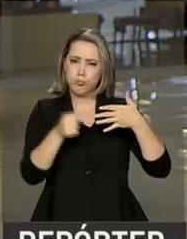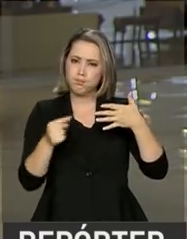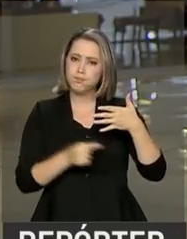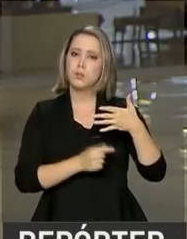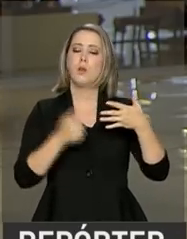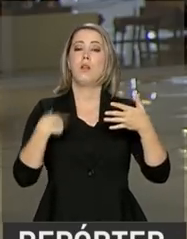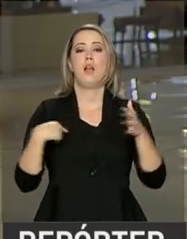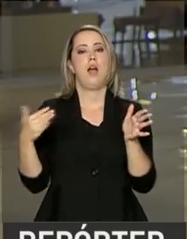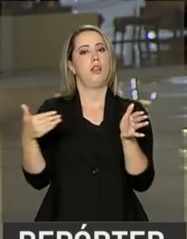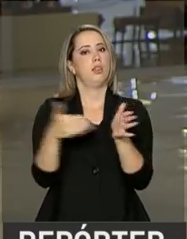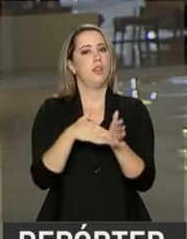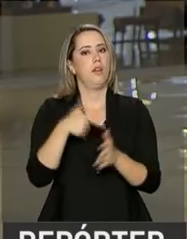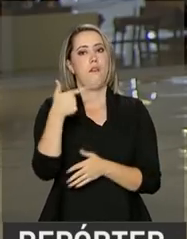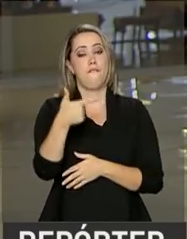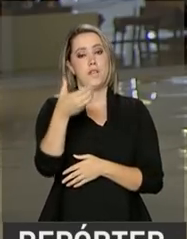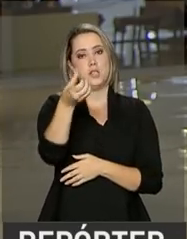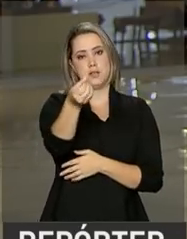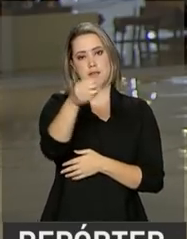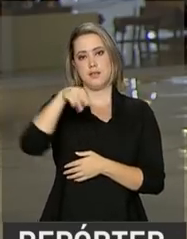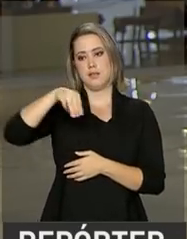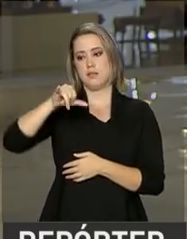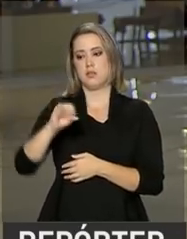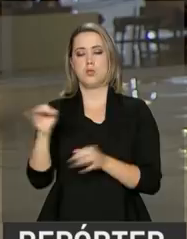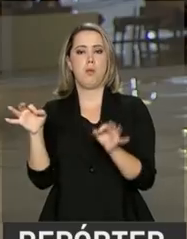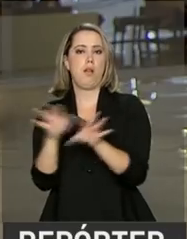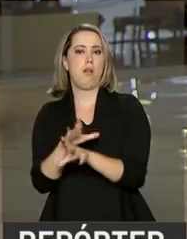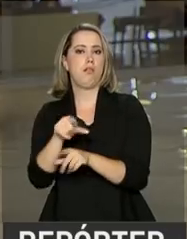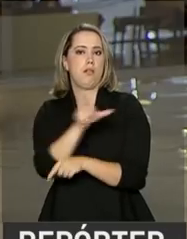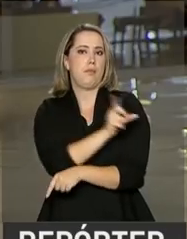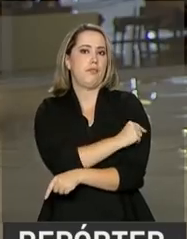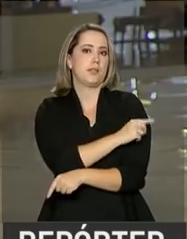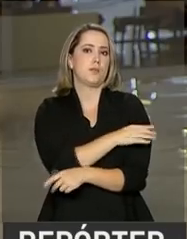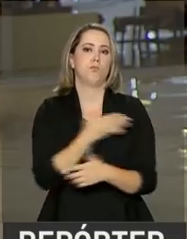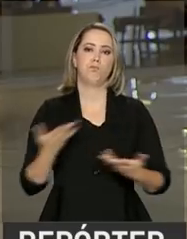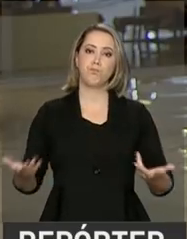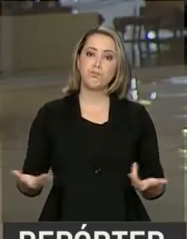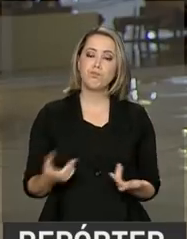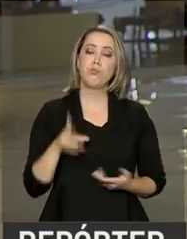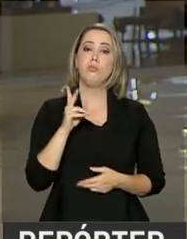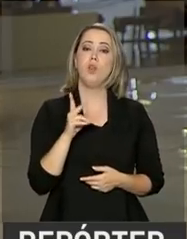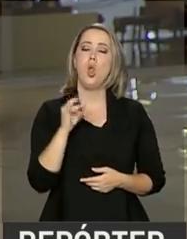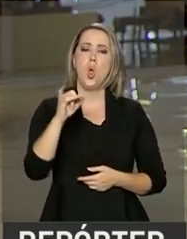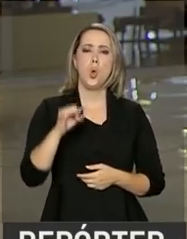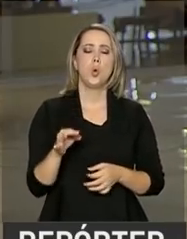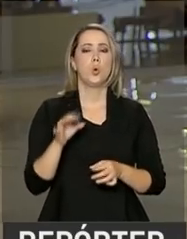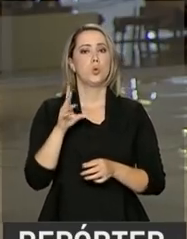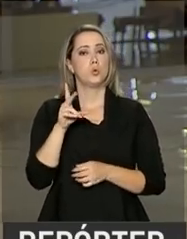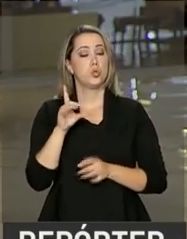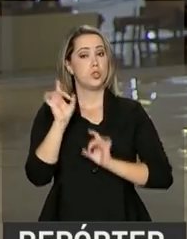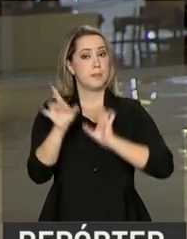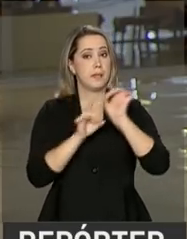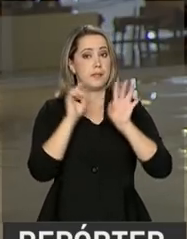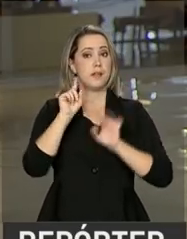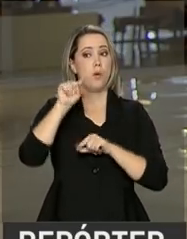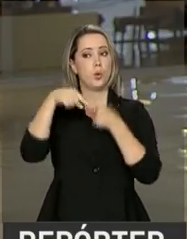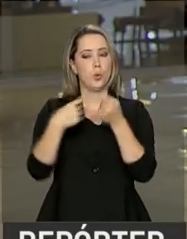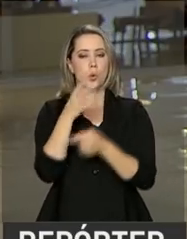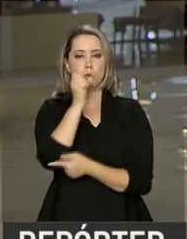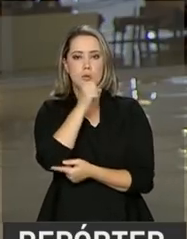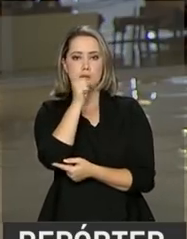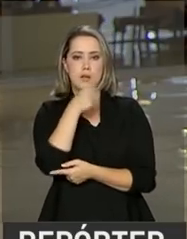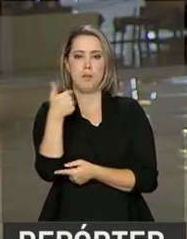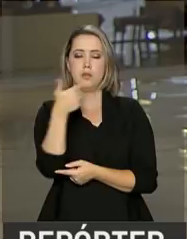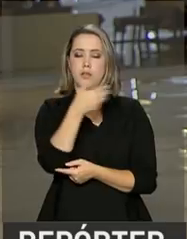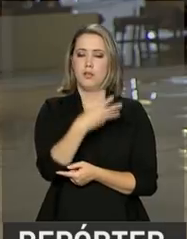26 de maio quando termina a campanha o dia d de mobilização nacional será no próximo sábado dia